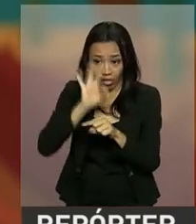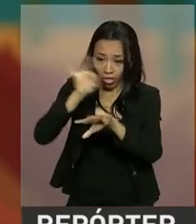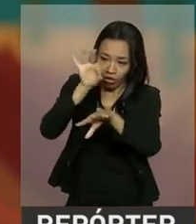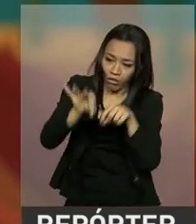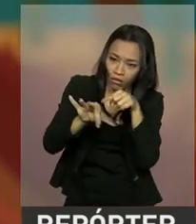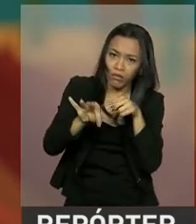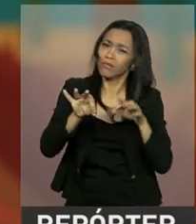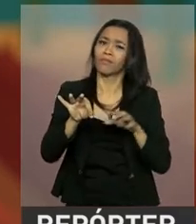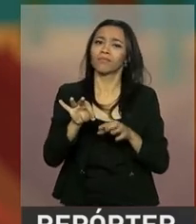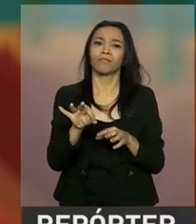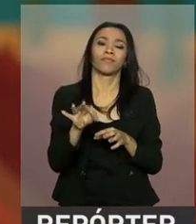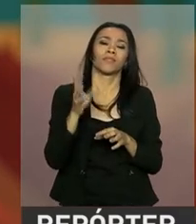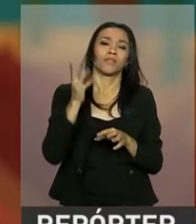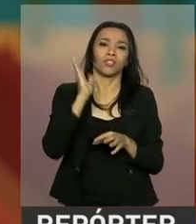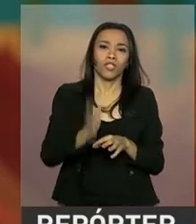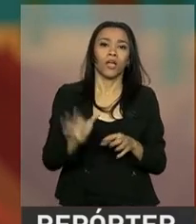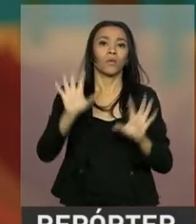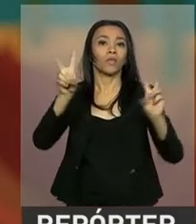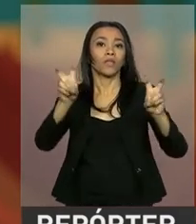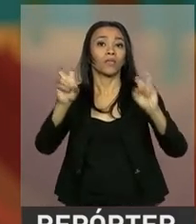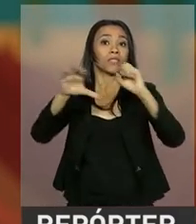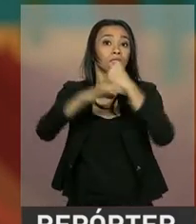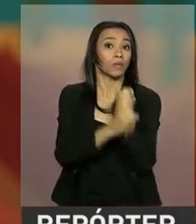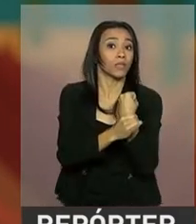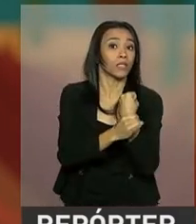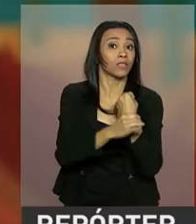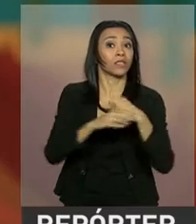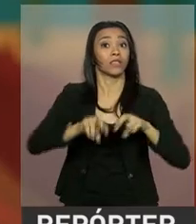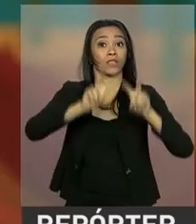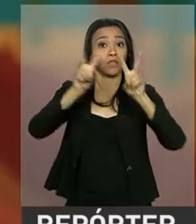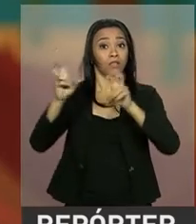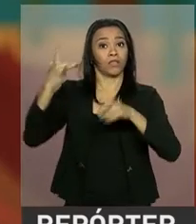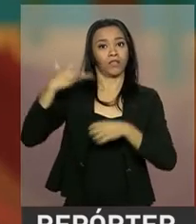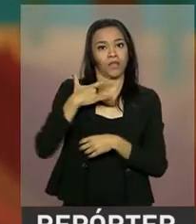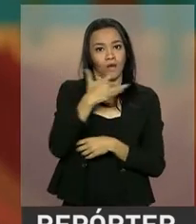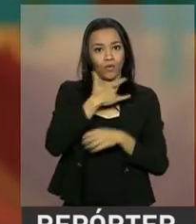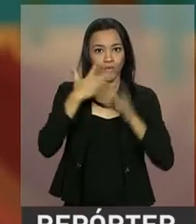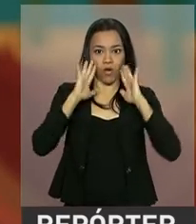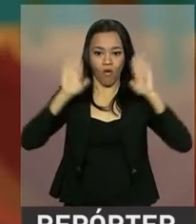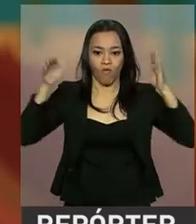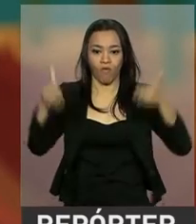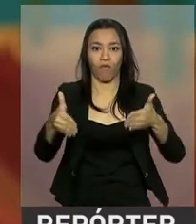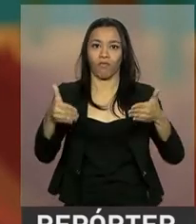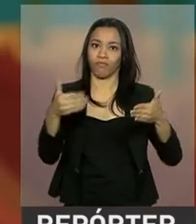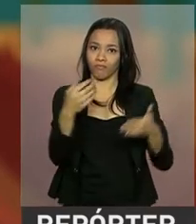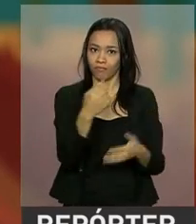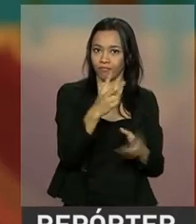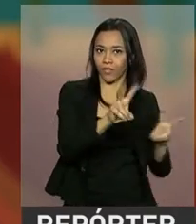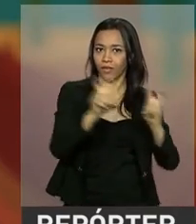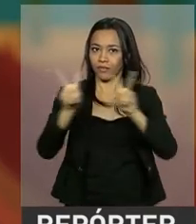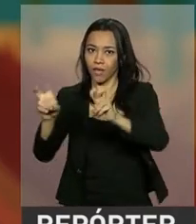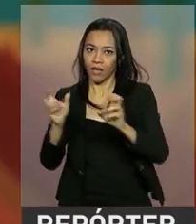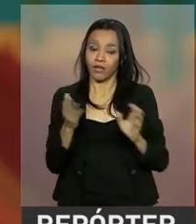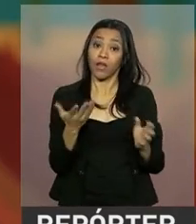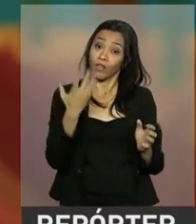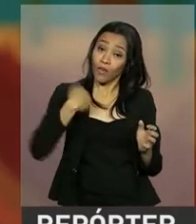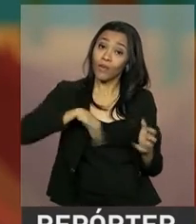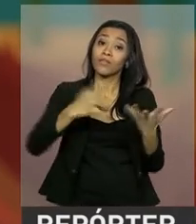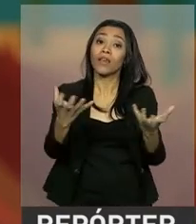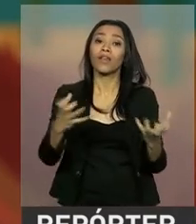vista portanto o tema segurança e o tema saúde o que nós queremos é nos